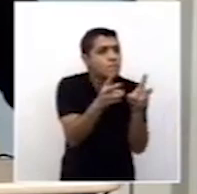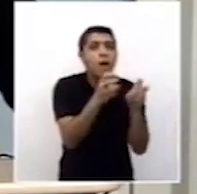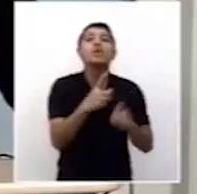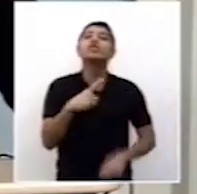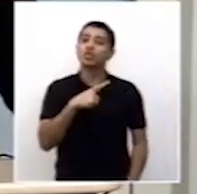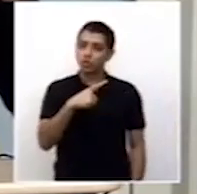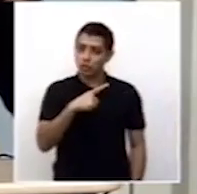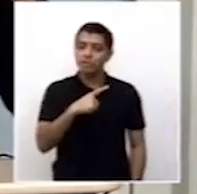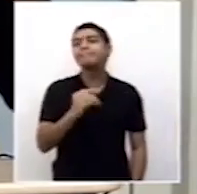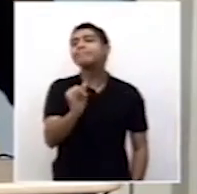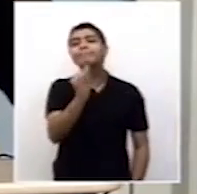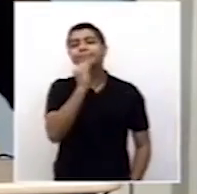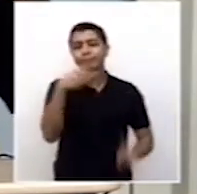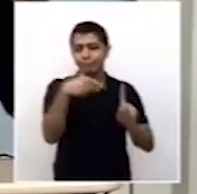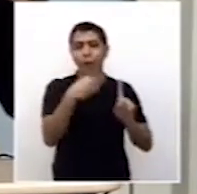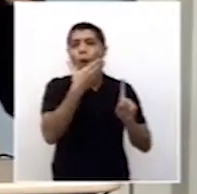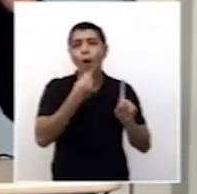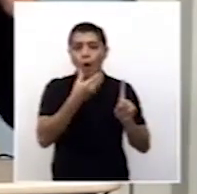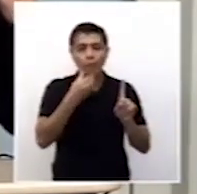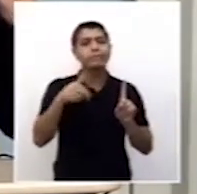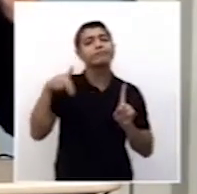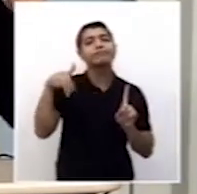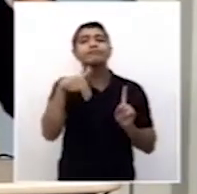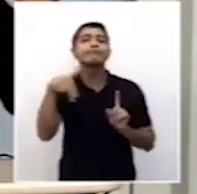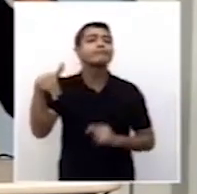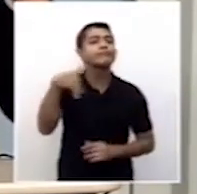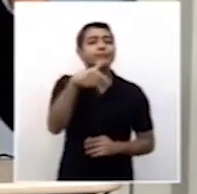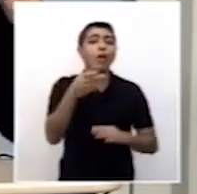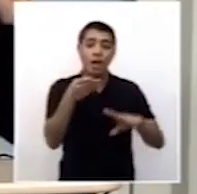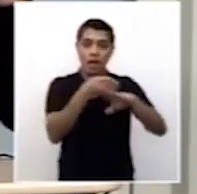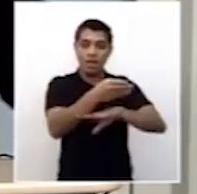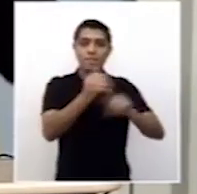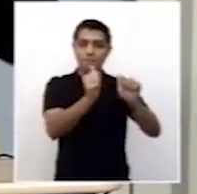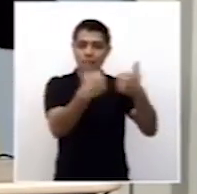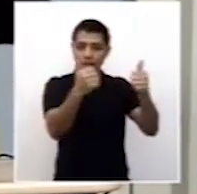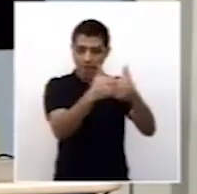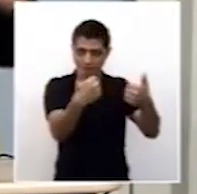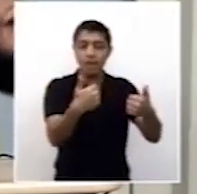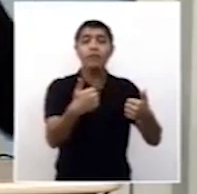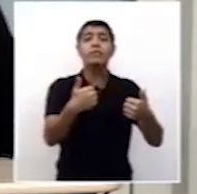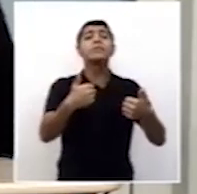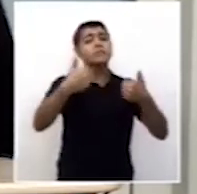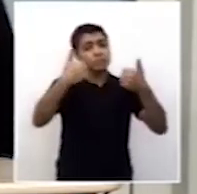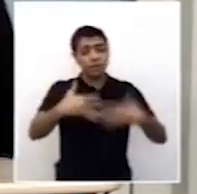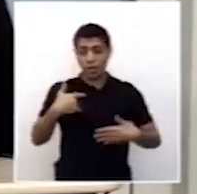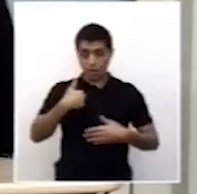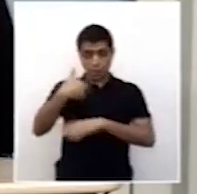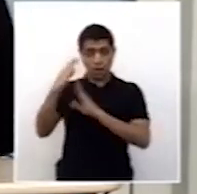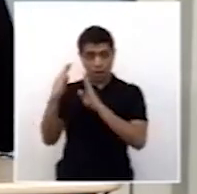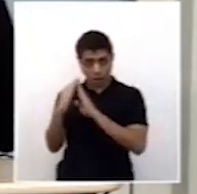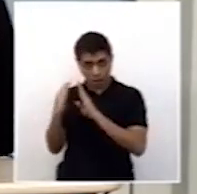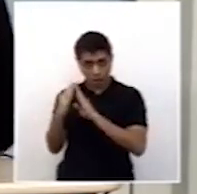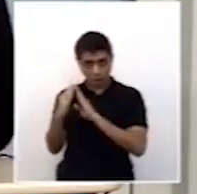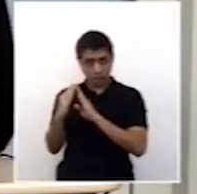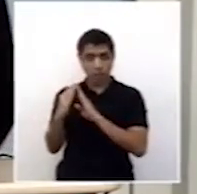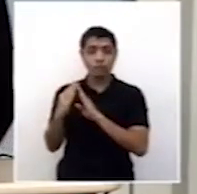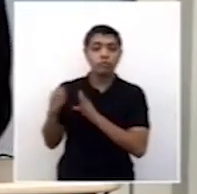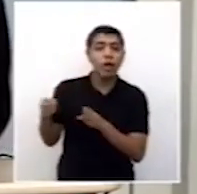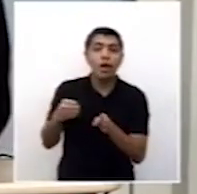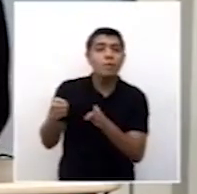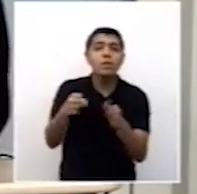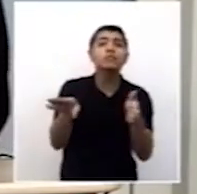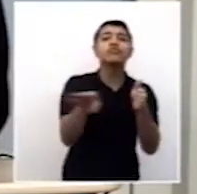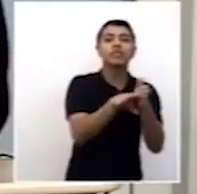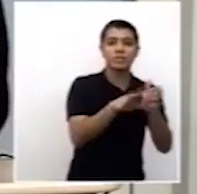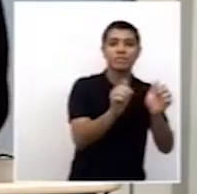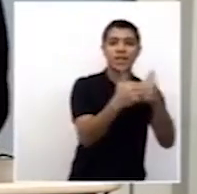ele contava relatos do que acontecia da casa dele até a padaria. Então, eu vou